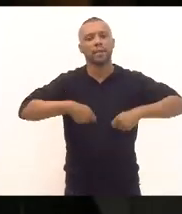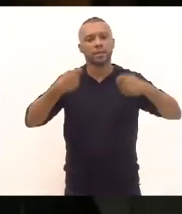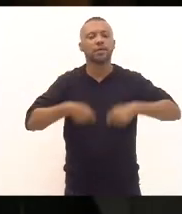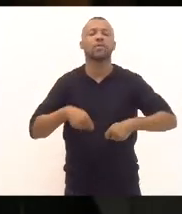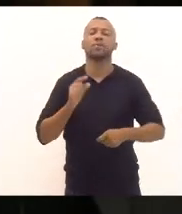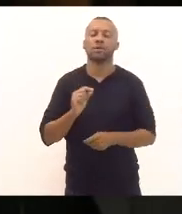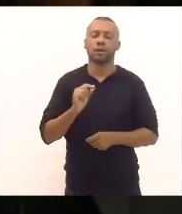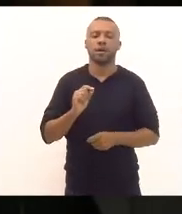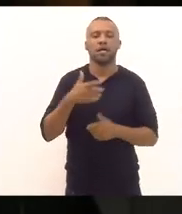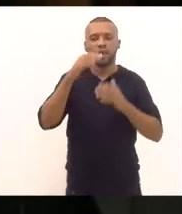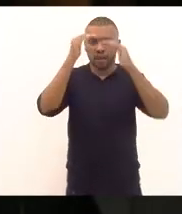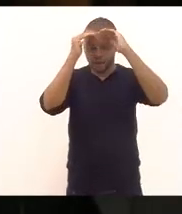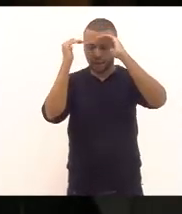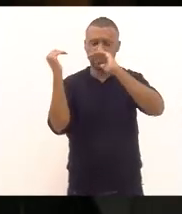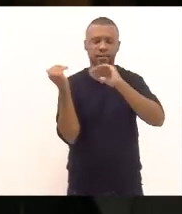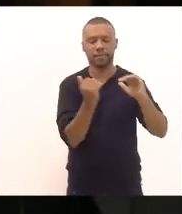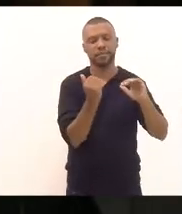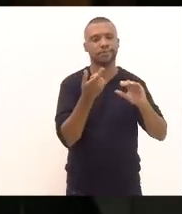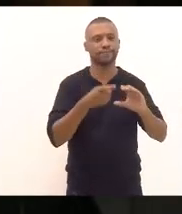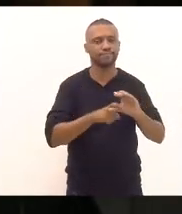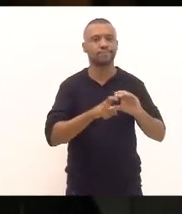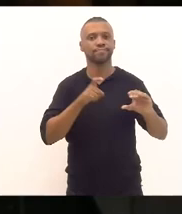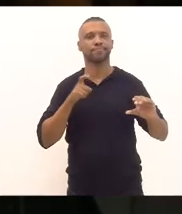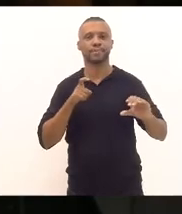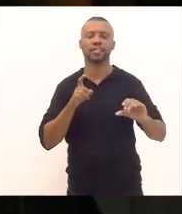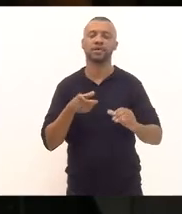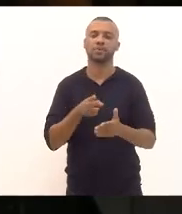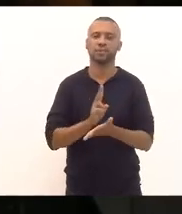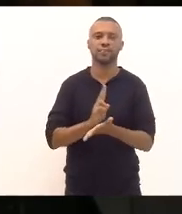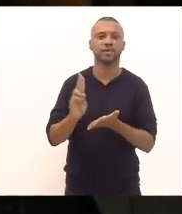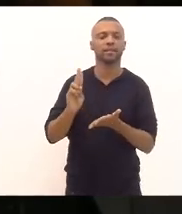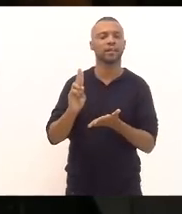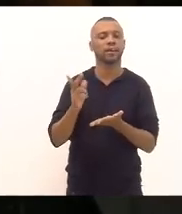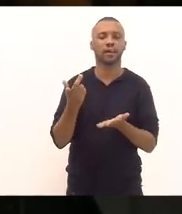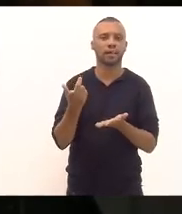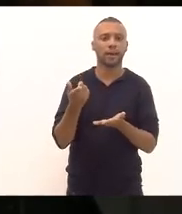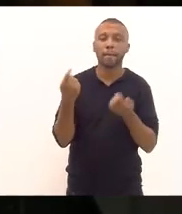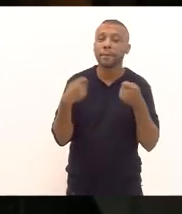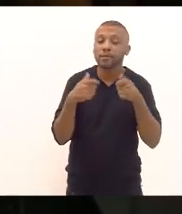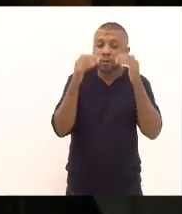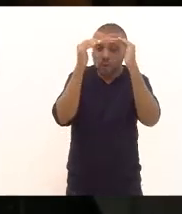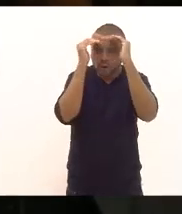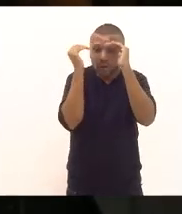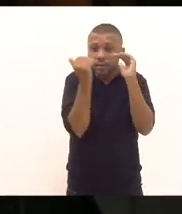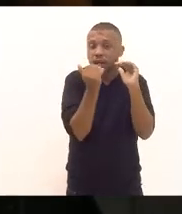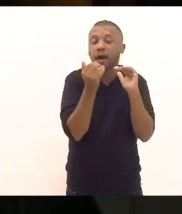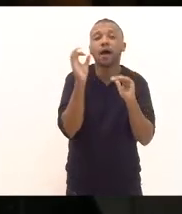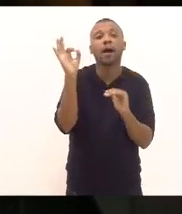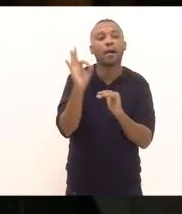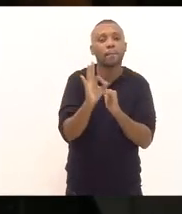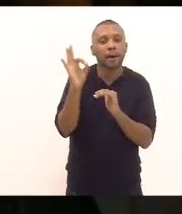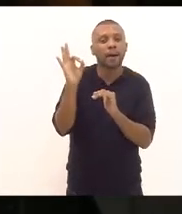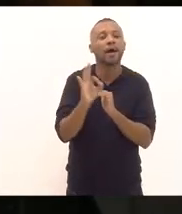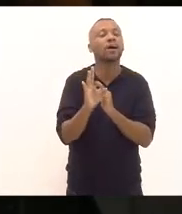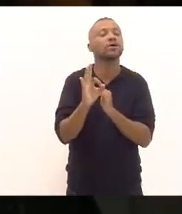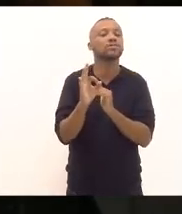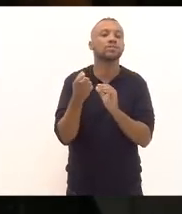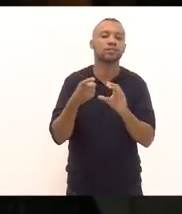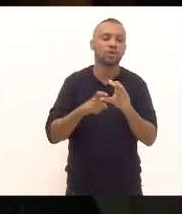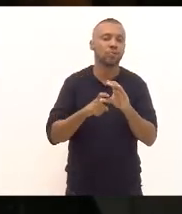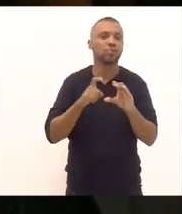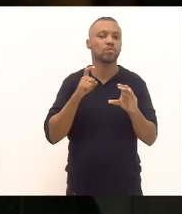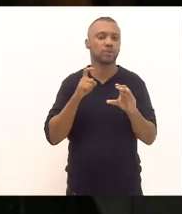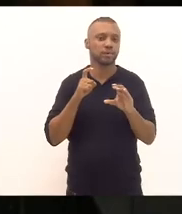preciso a universitária é preciso respeitar né a margem de autonomia de gestão